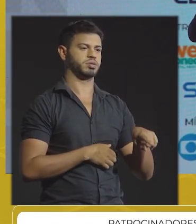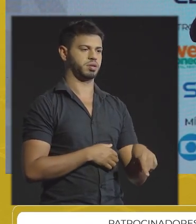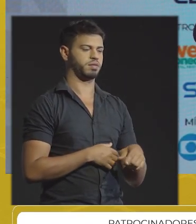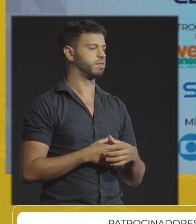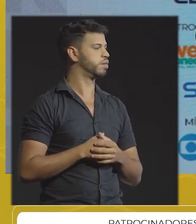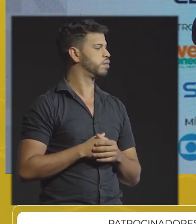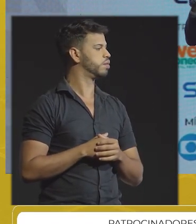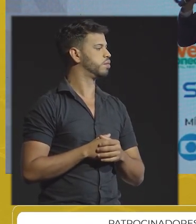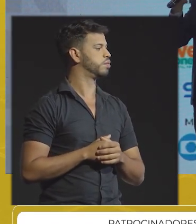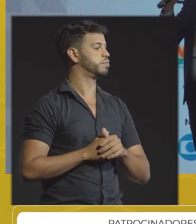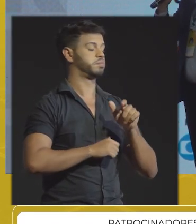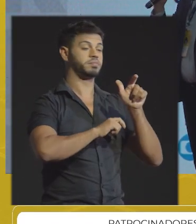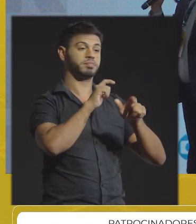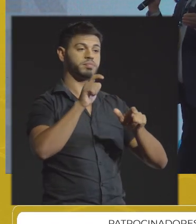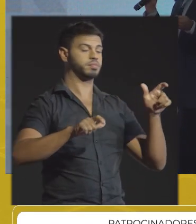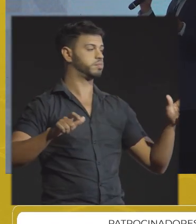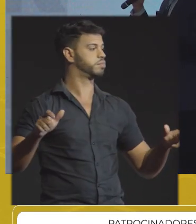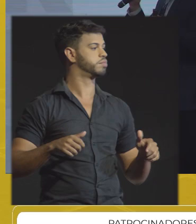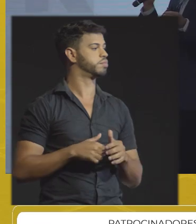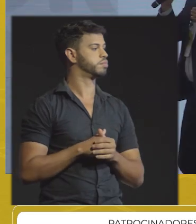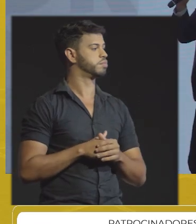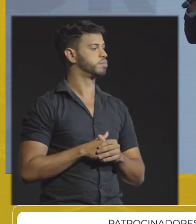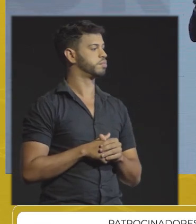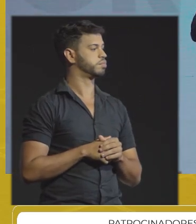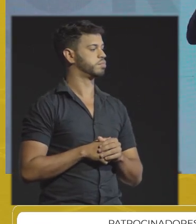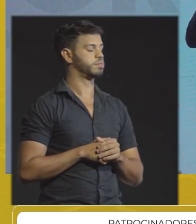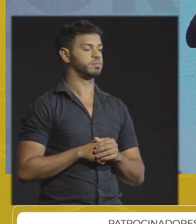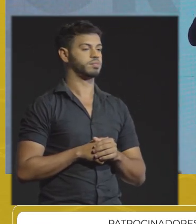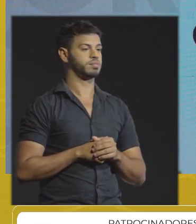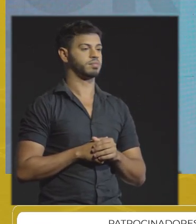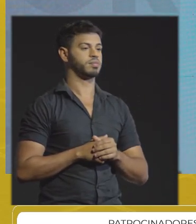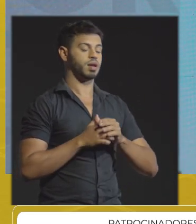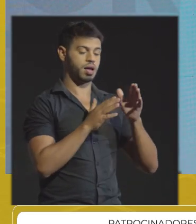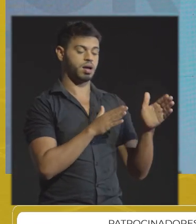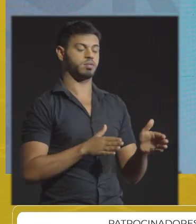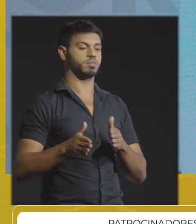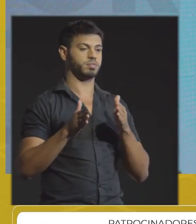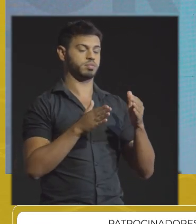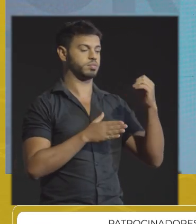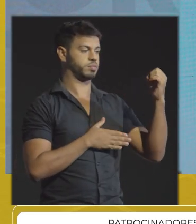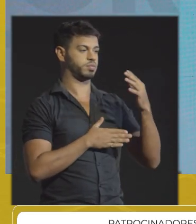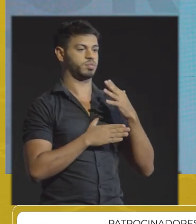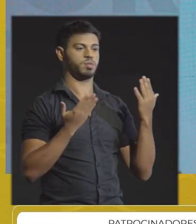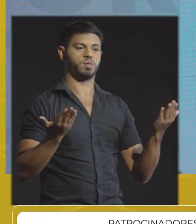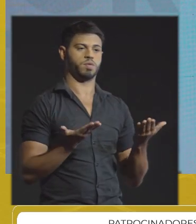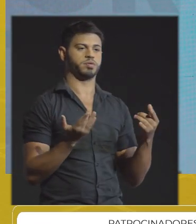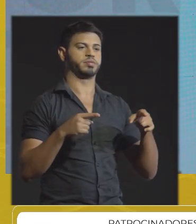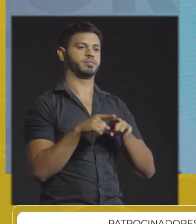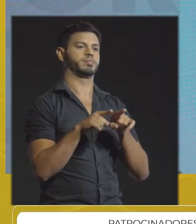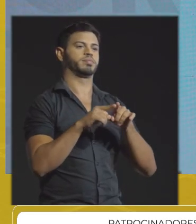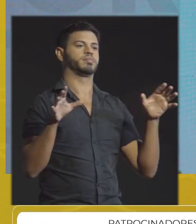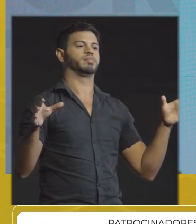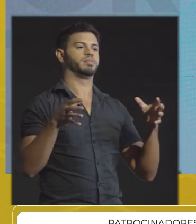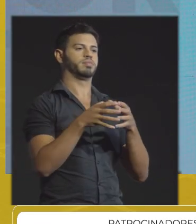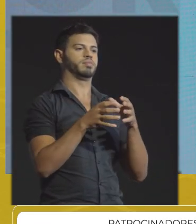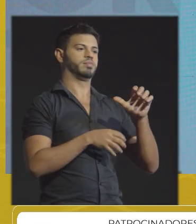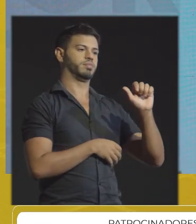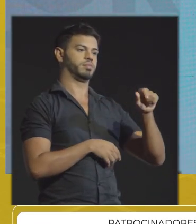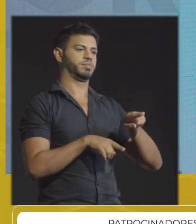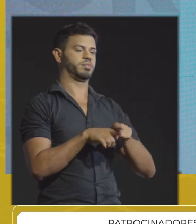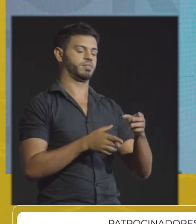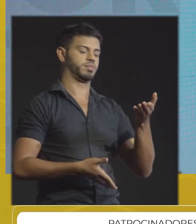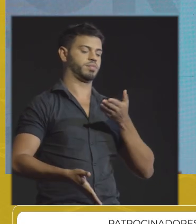ver pessoal autoprodução e geração distribuída hoje especialmente para clientes do grupo a eles